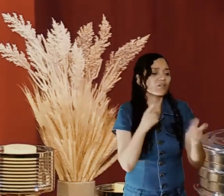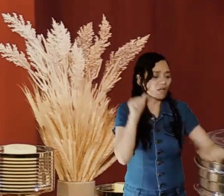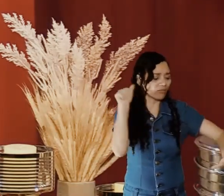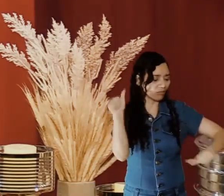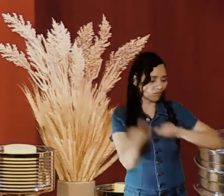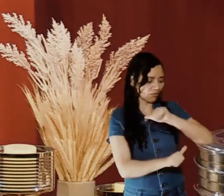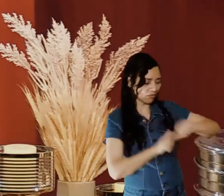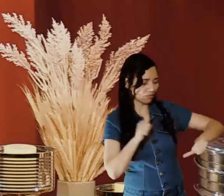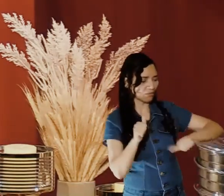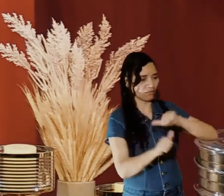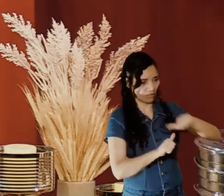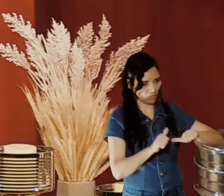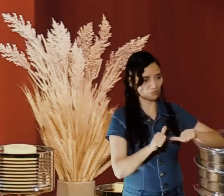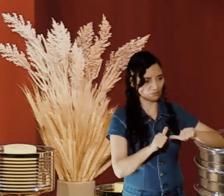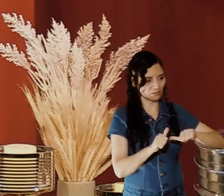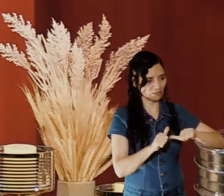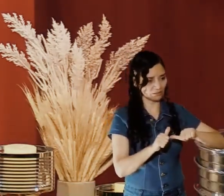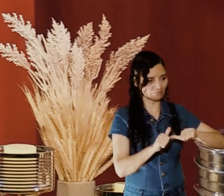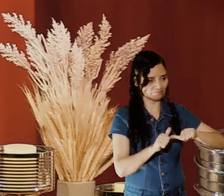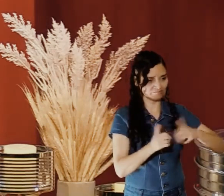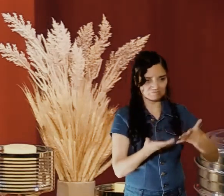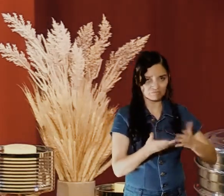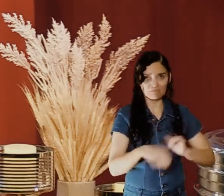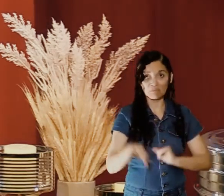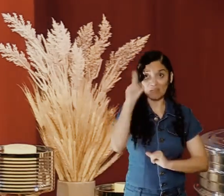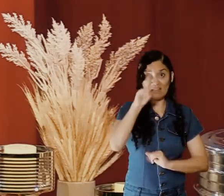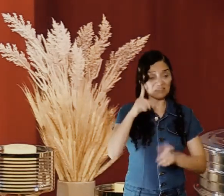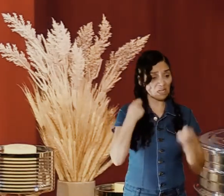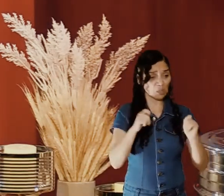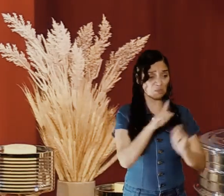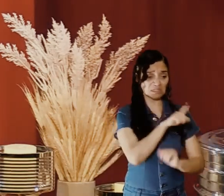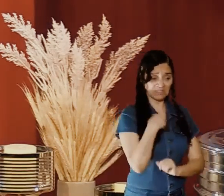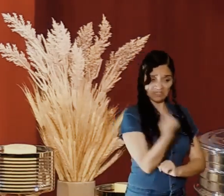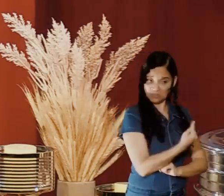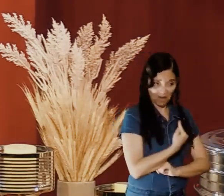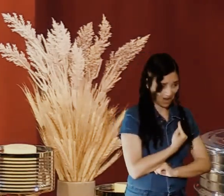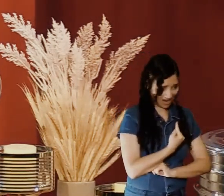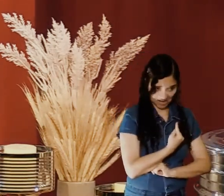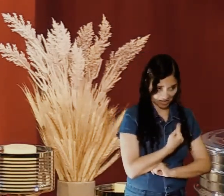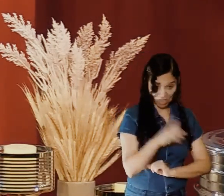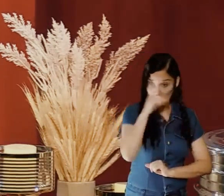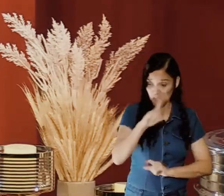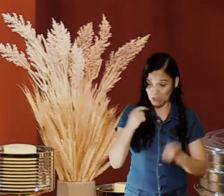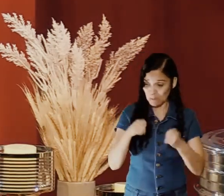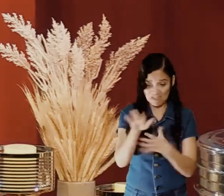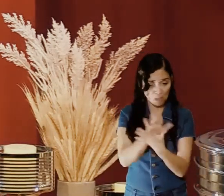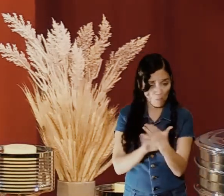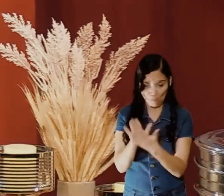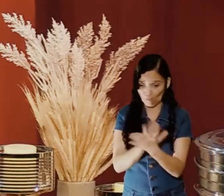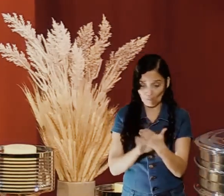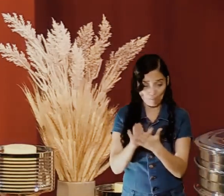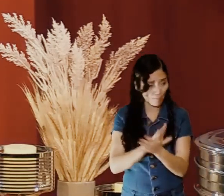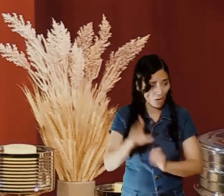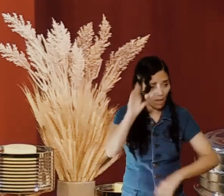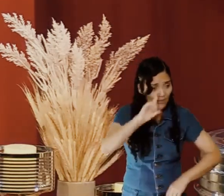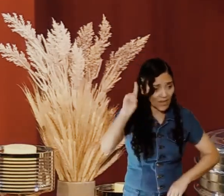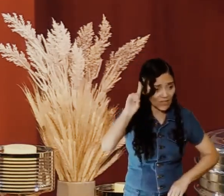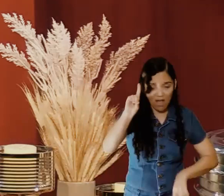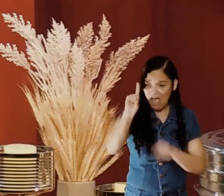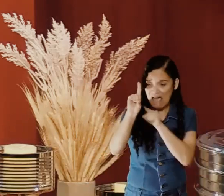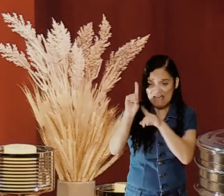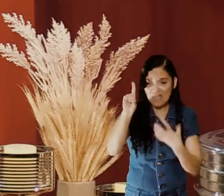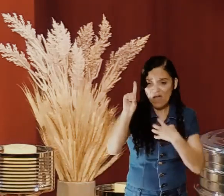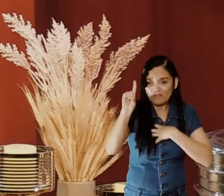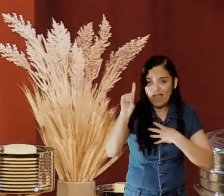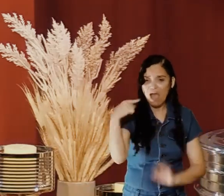tinha necessidade disso, porque Deus não precisa de nada. Deus não sentia falta de nada, não se sentia sozinho, não